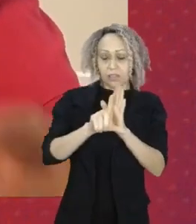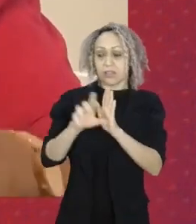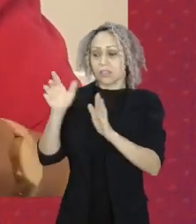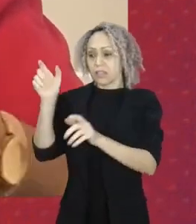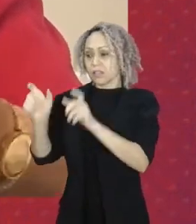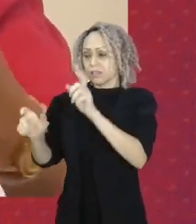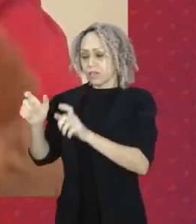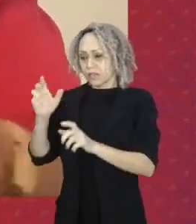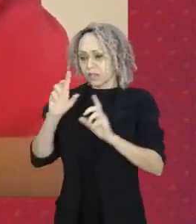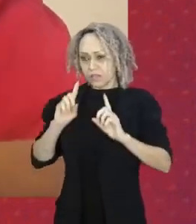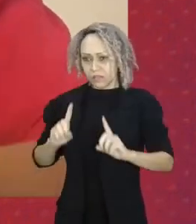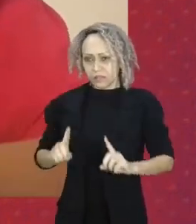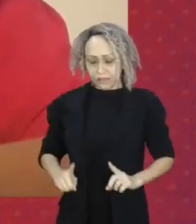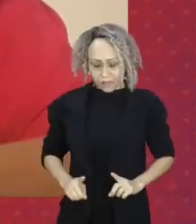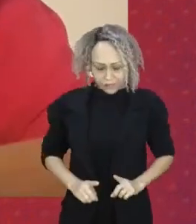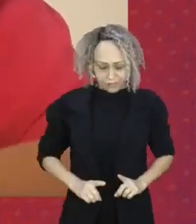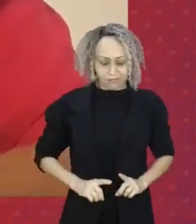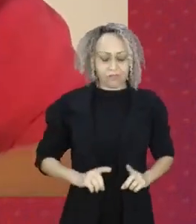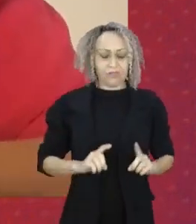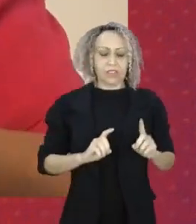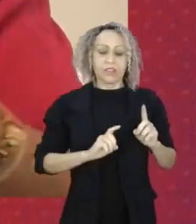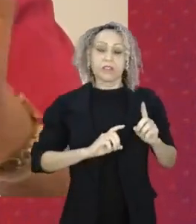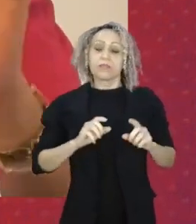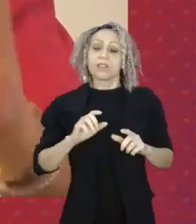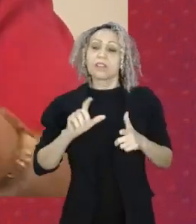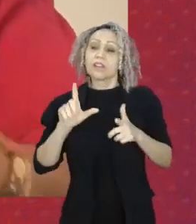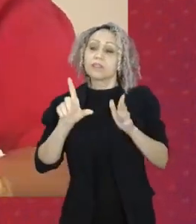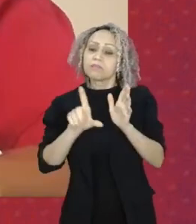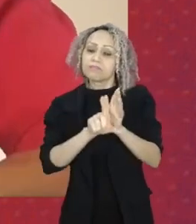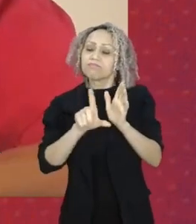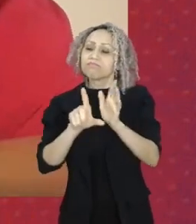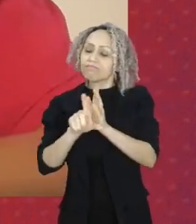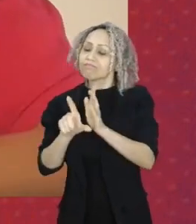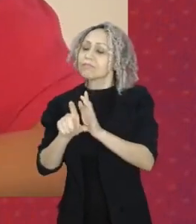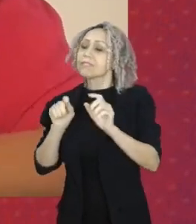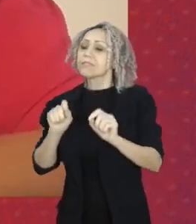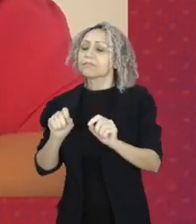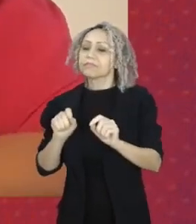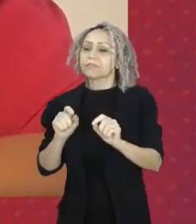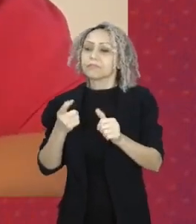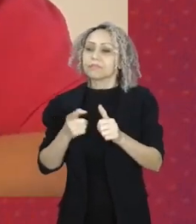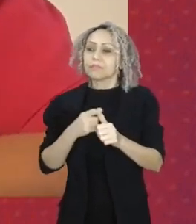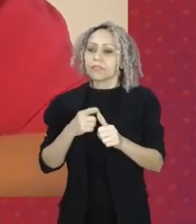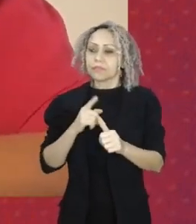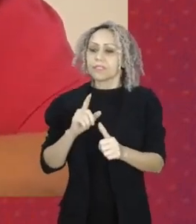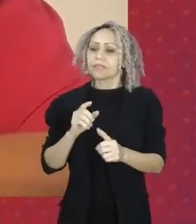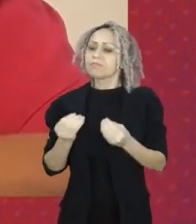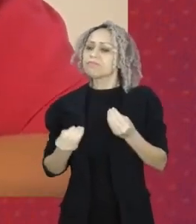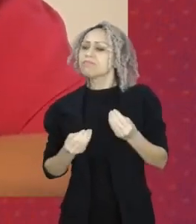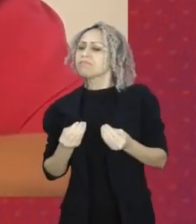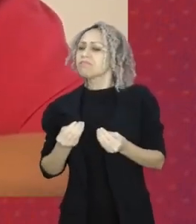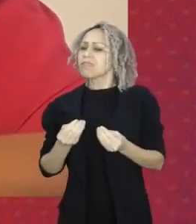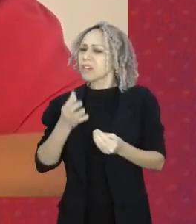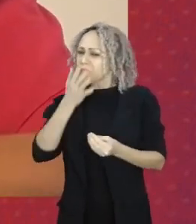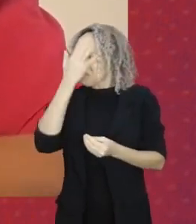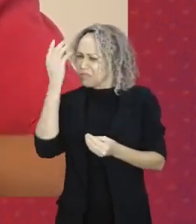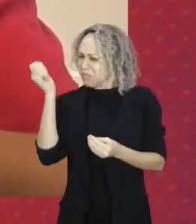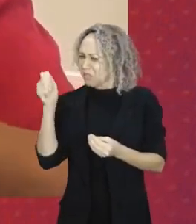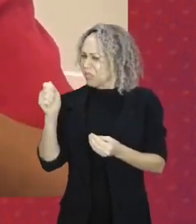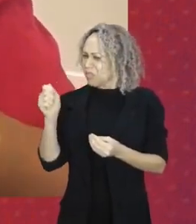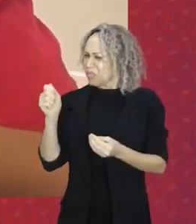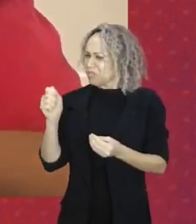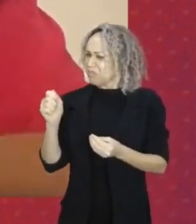deficiência, de legislações. Primeiro dizer, alguém poderia me questionar,